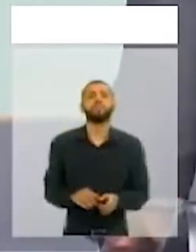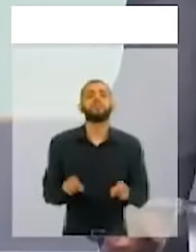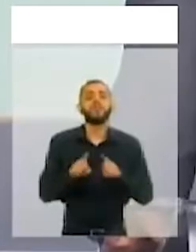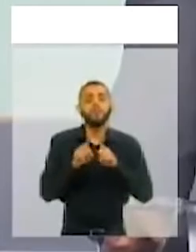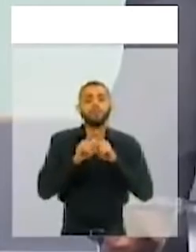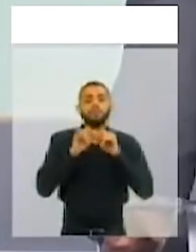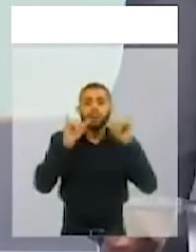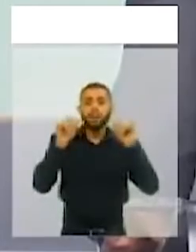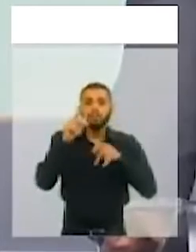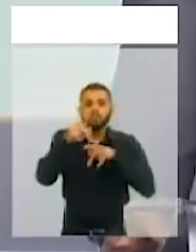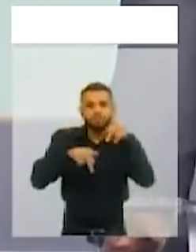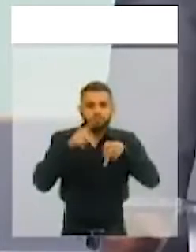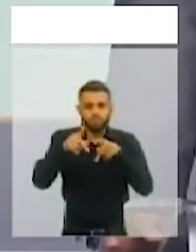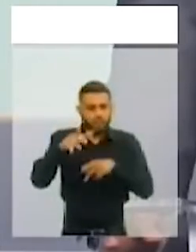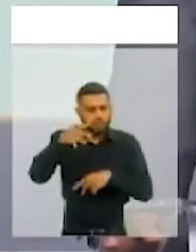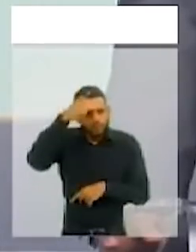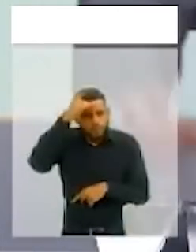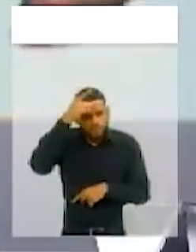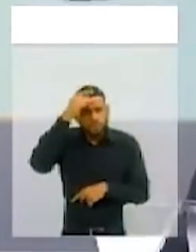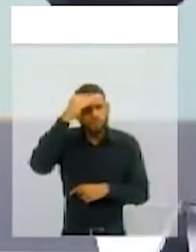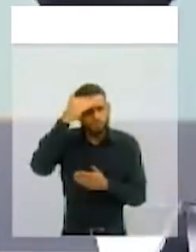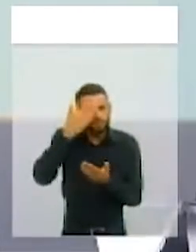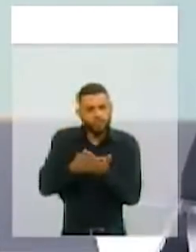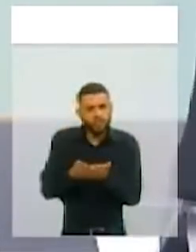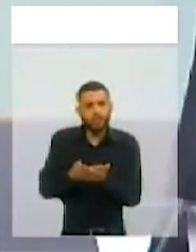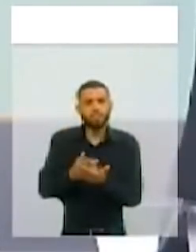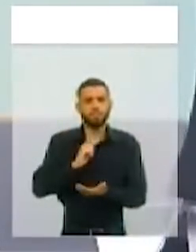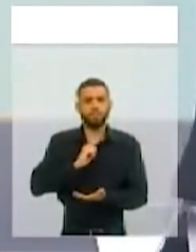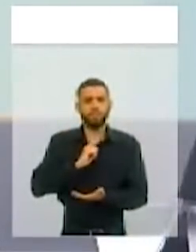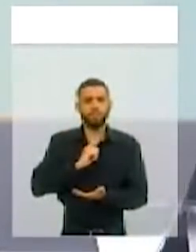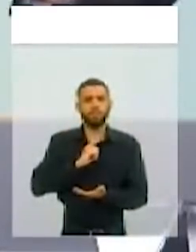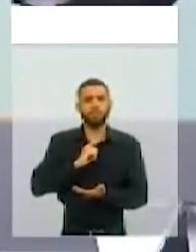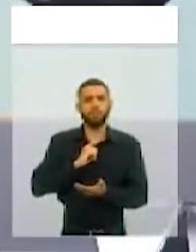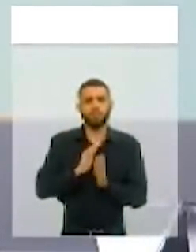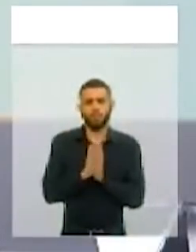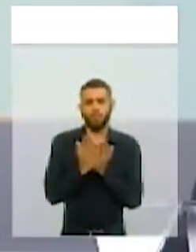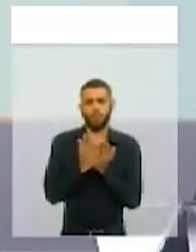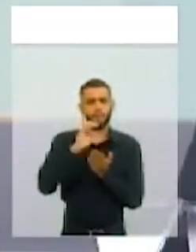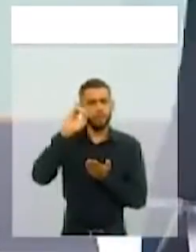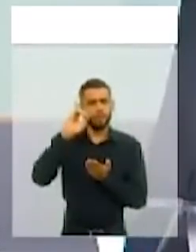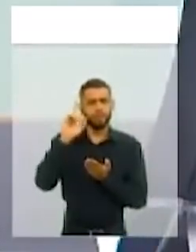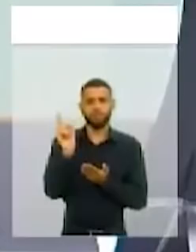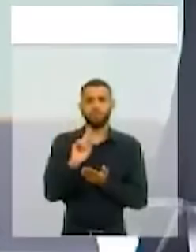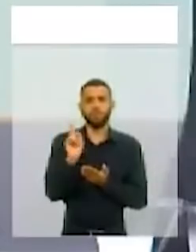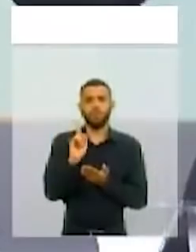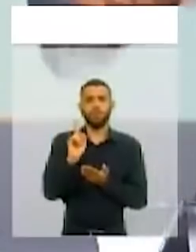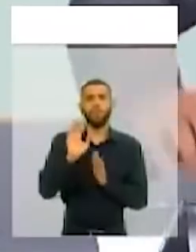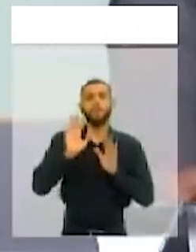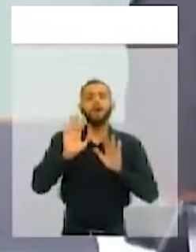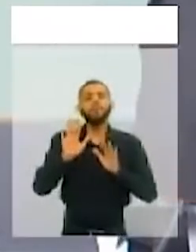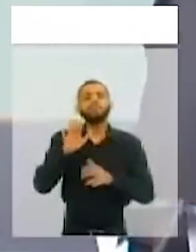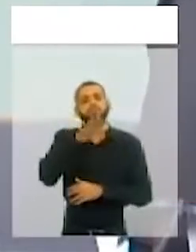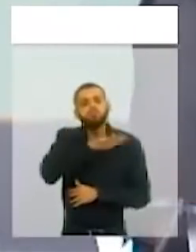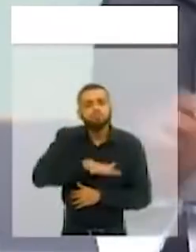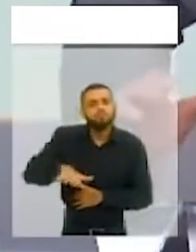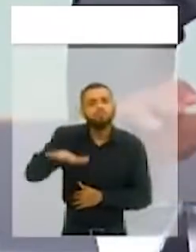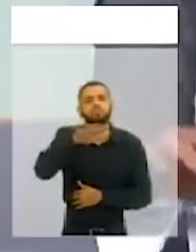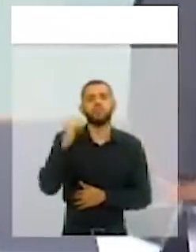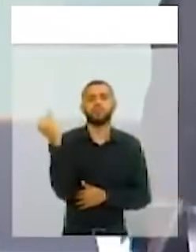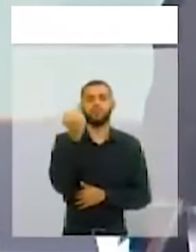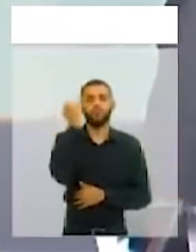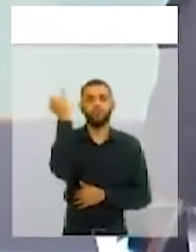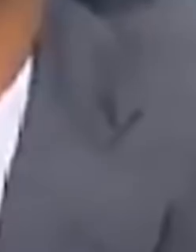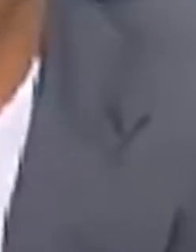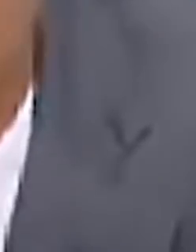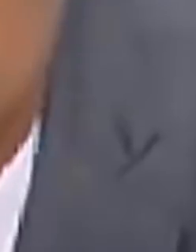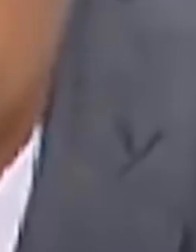brasileira. Guardem isso, tenham fé. Amém. Eu vou falar em cima da Bíblia, não. Eu vou falar em cima de um cenário que é muito importante para a nação, para aumentar